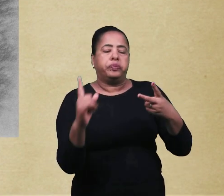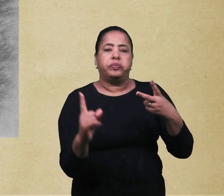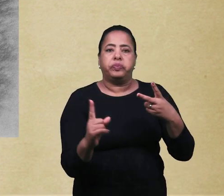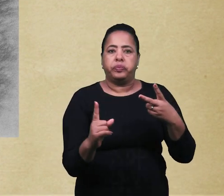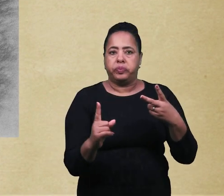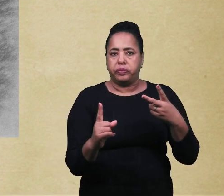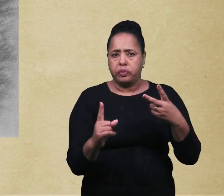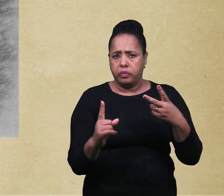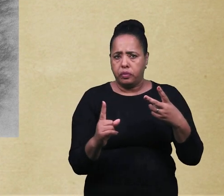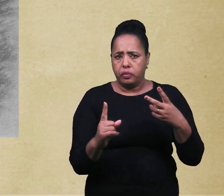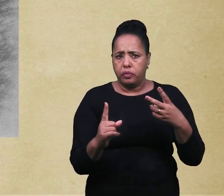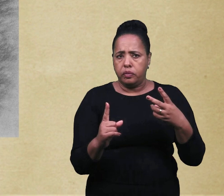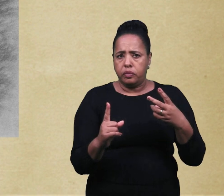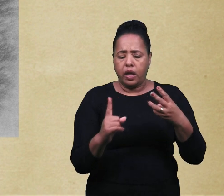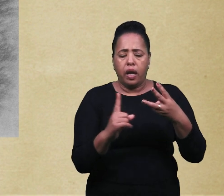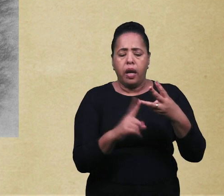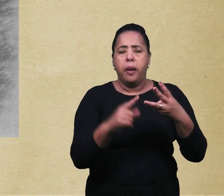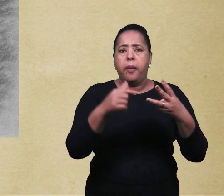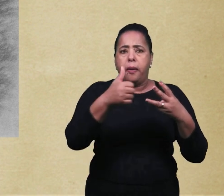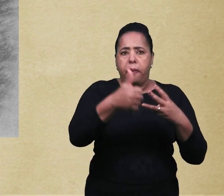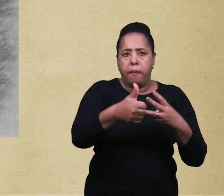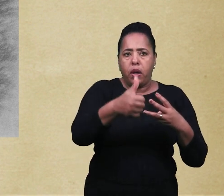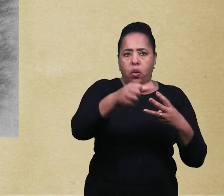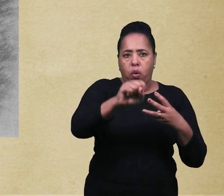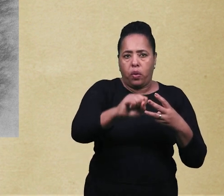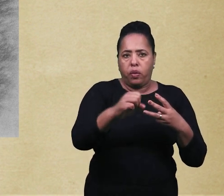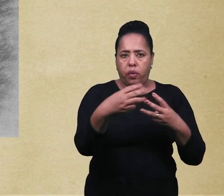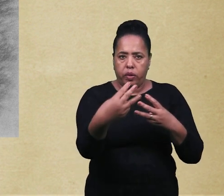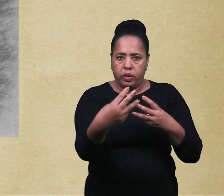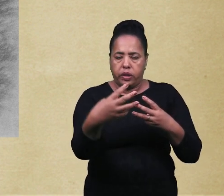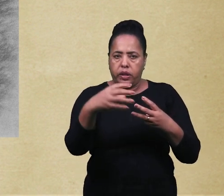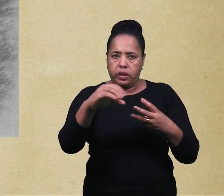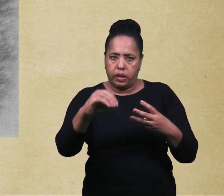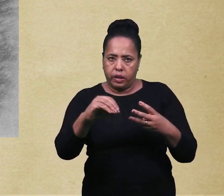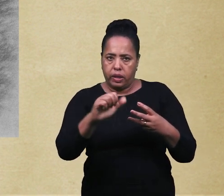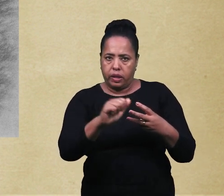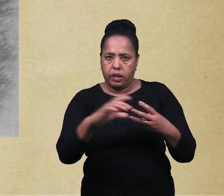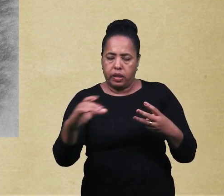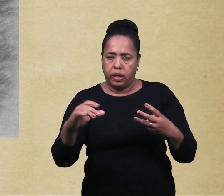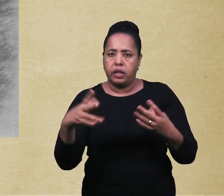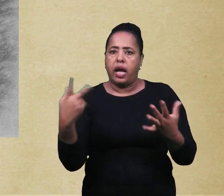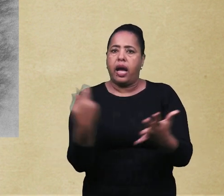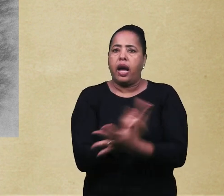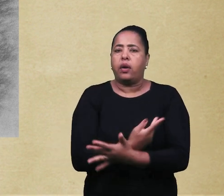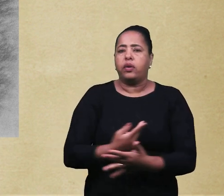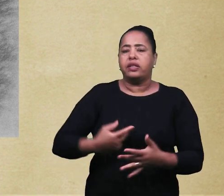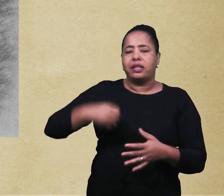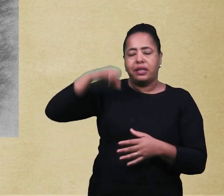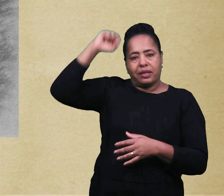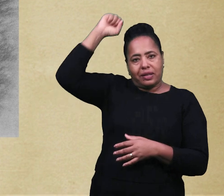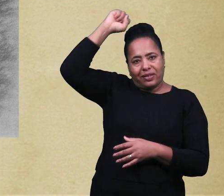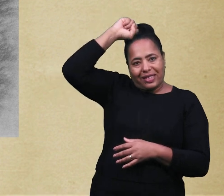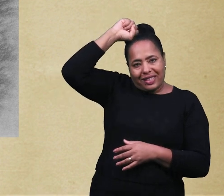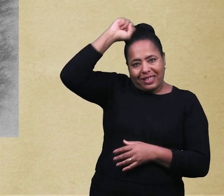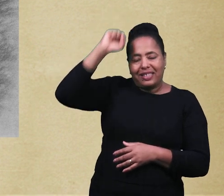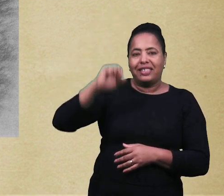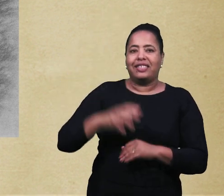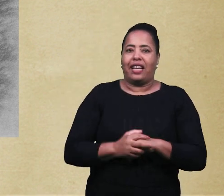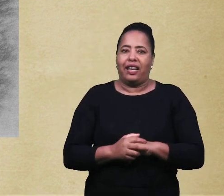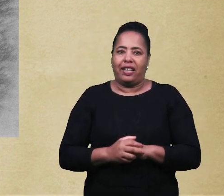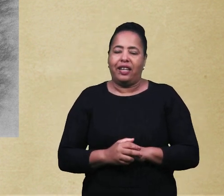cronológica, aqui em 1830 ocorre o falecimento de Sara. Aqui se encerrou também. Sara deu à